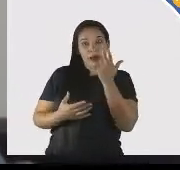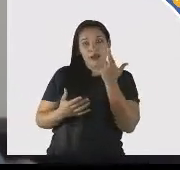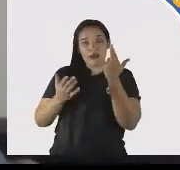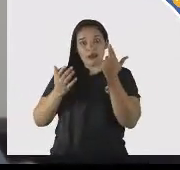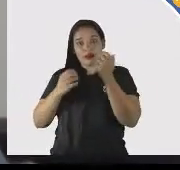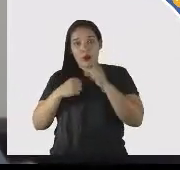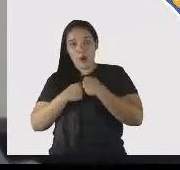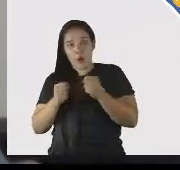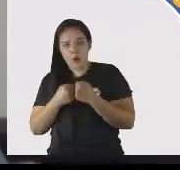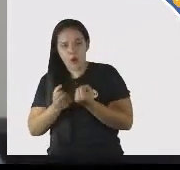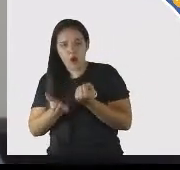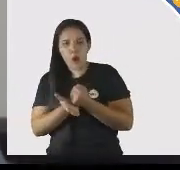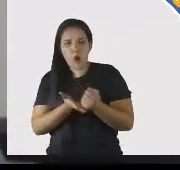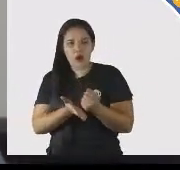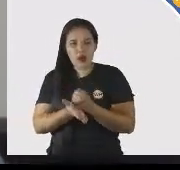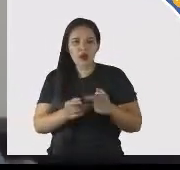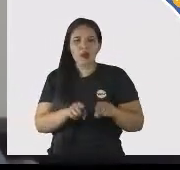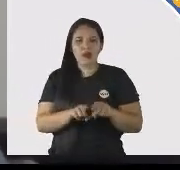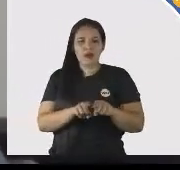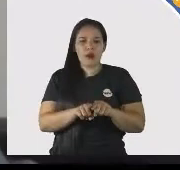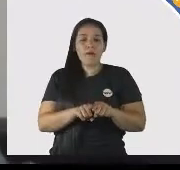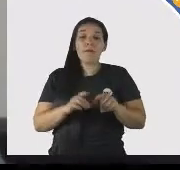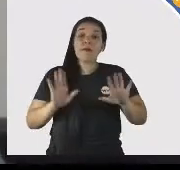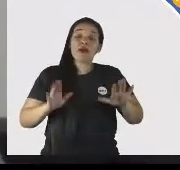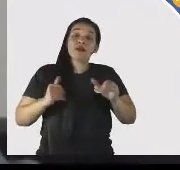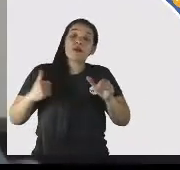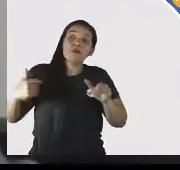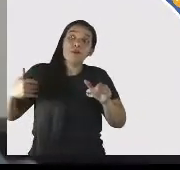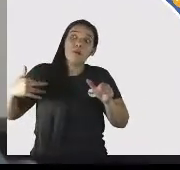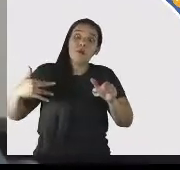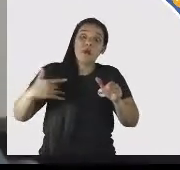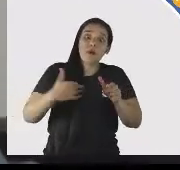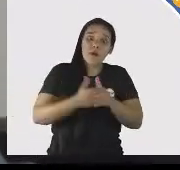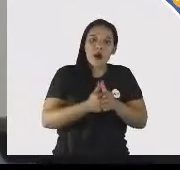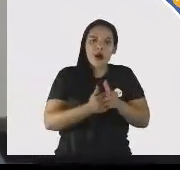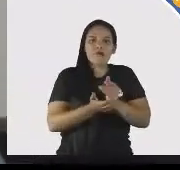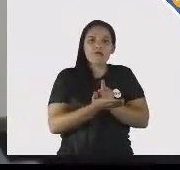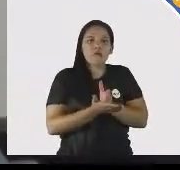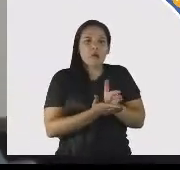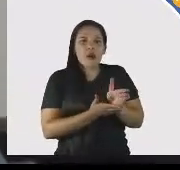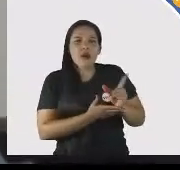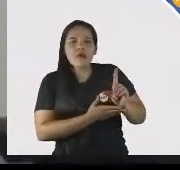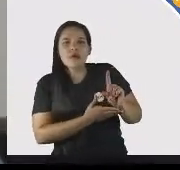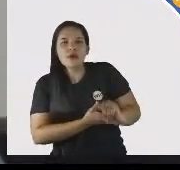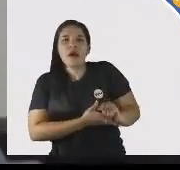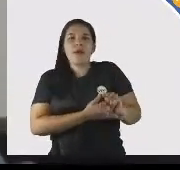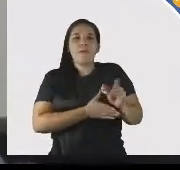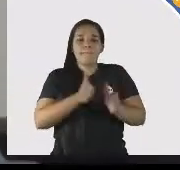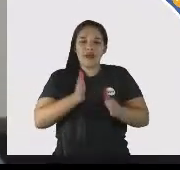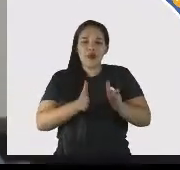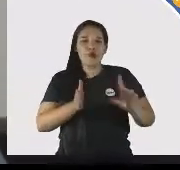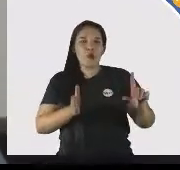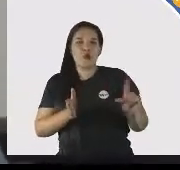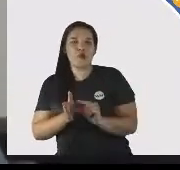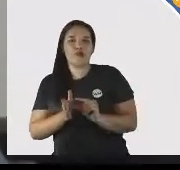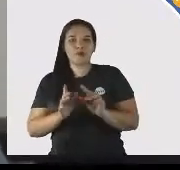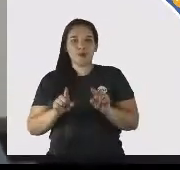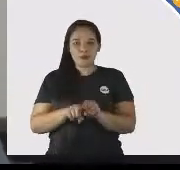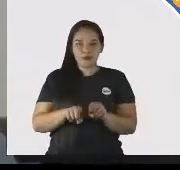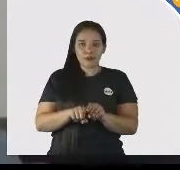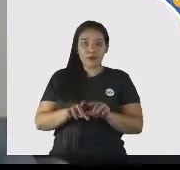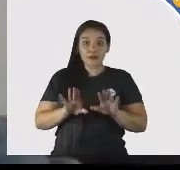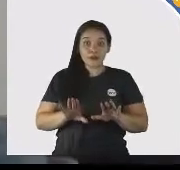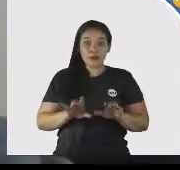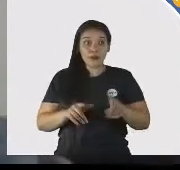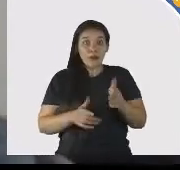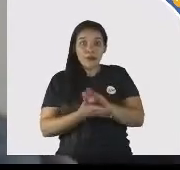de contratos mas nesse caminho é o prazo foi menor e eles recuperaram rapidamente o segmento chegou operar então eles não